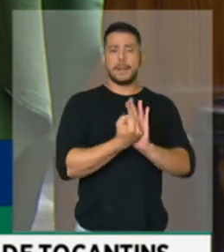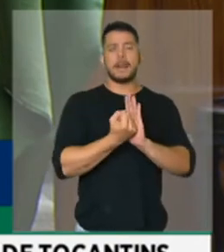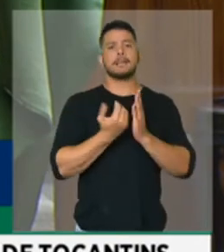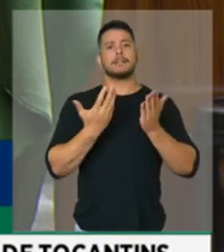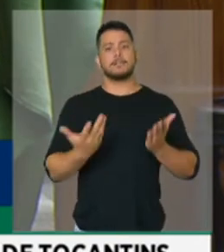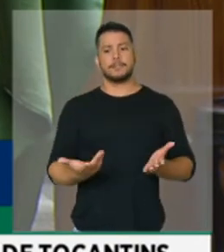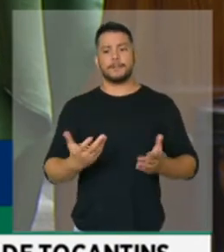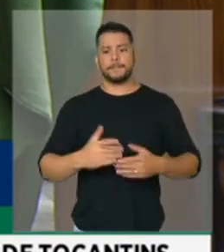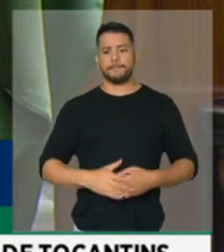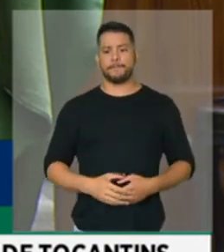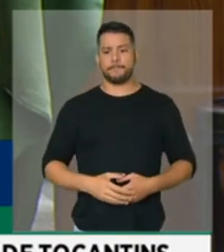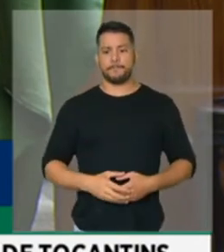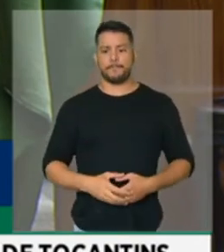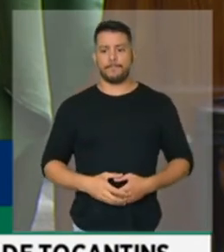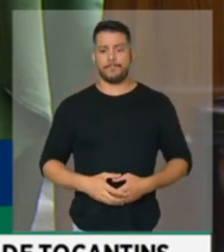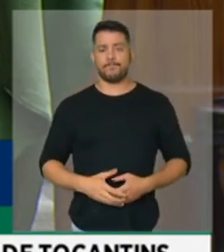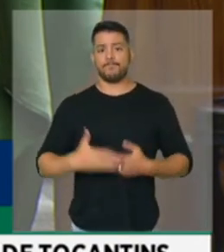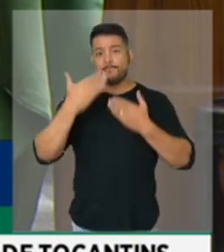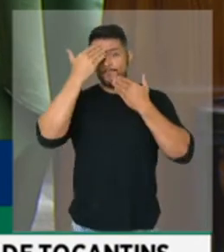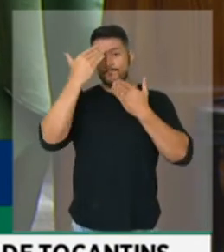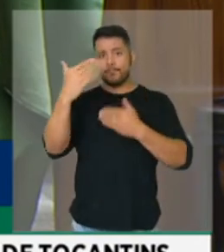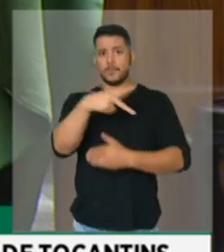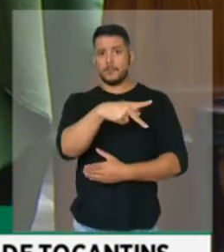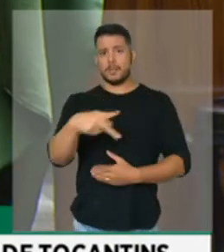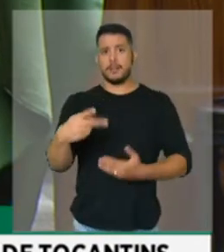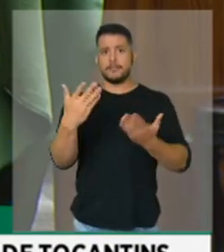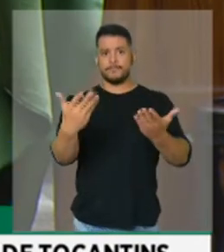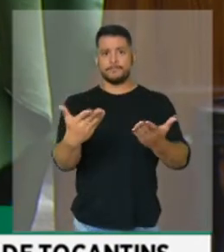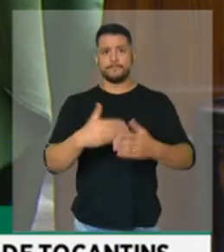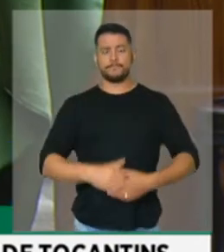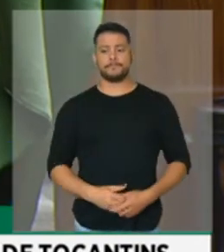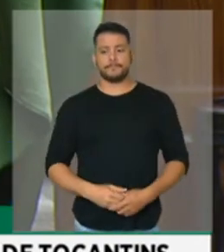rincões do meu estado Tocantins. Muito obrigado, senhor presidente.